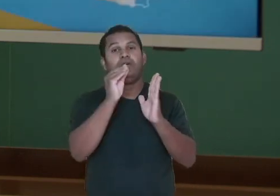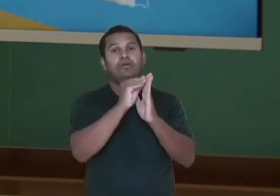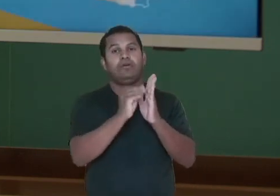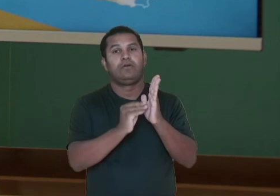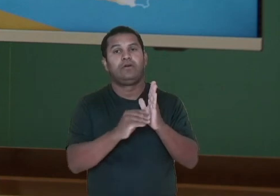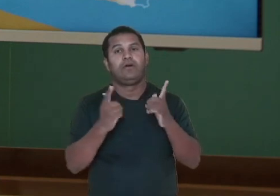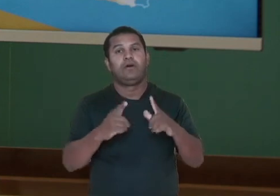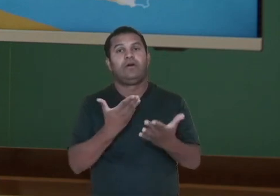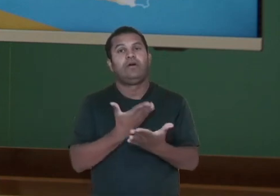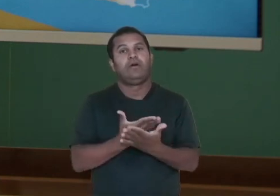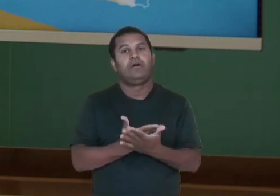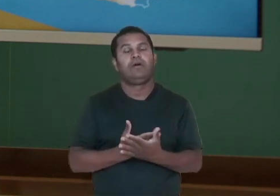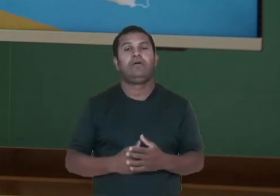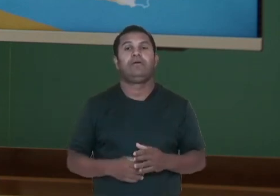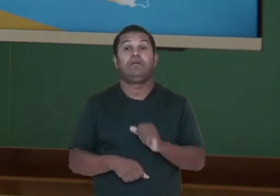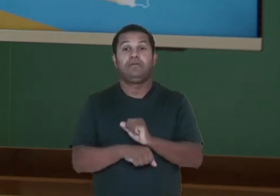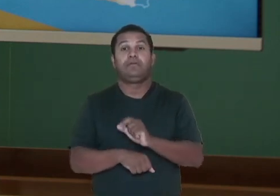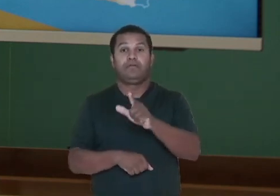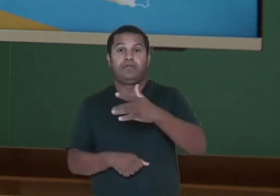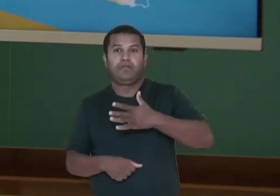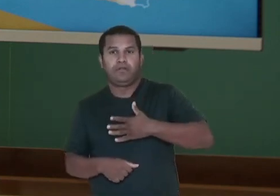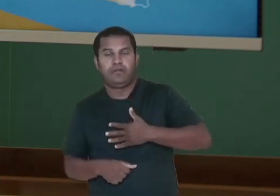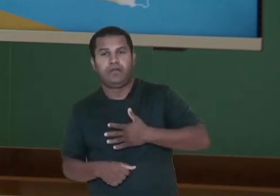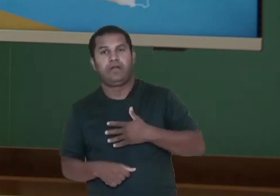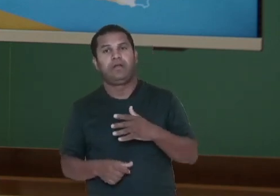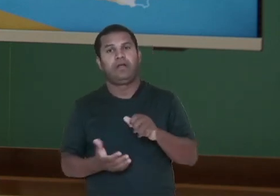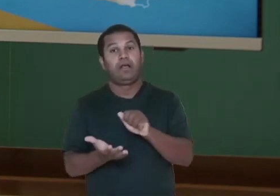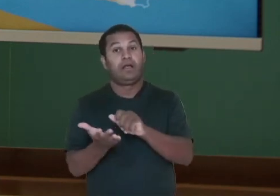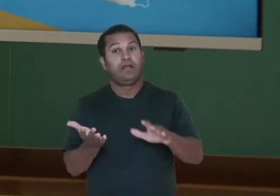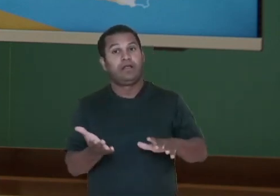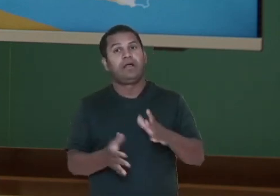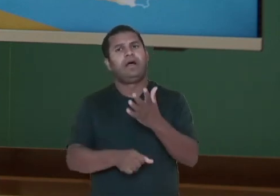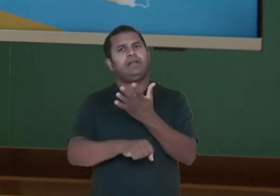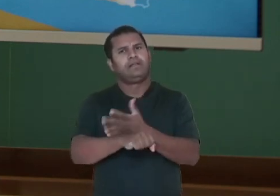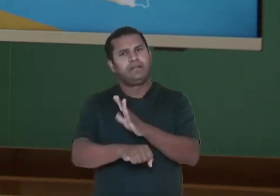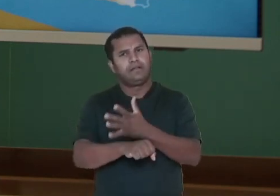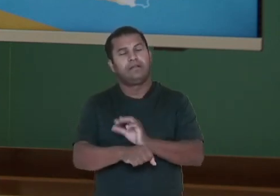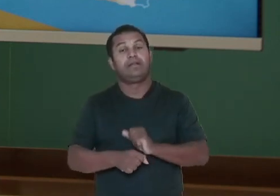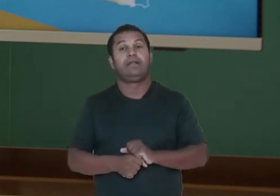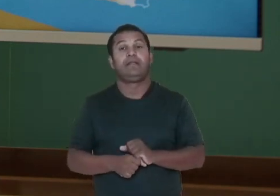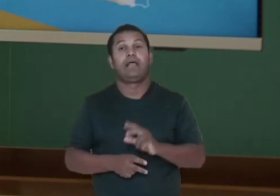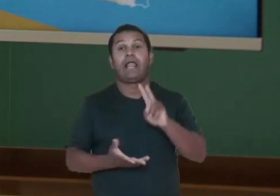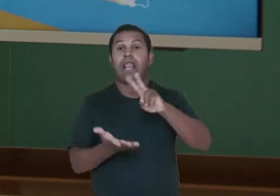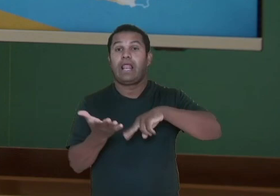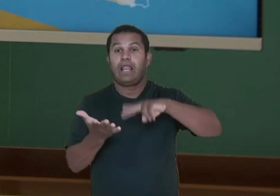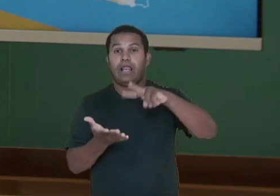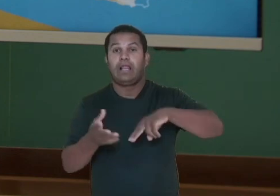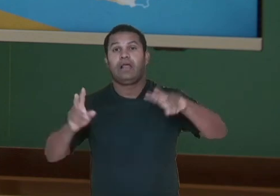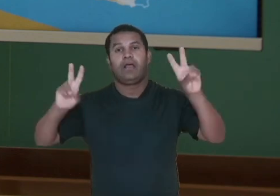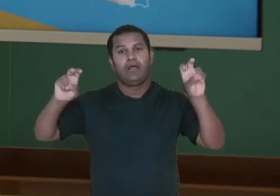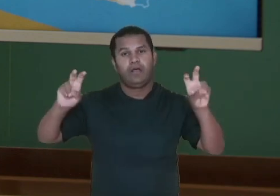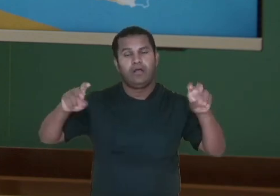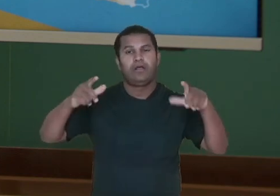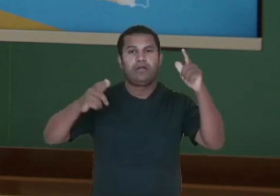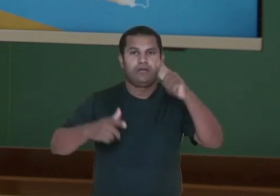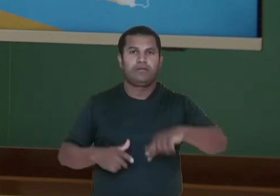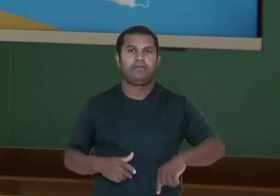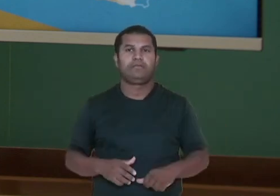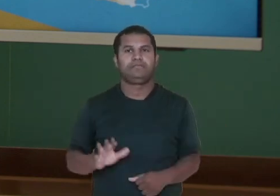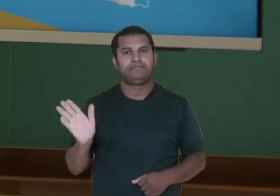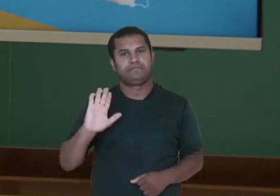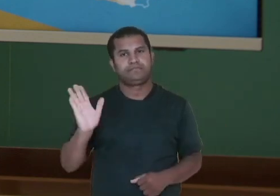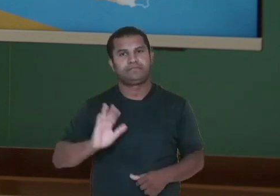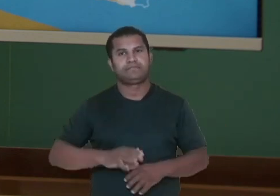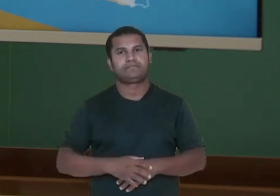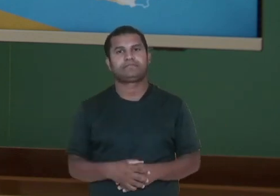espero que vocês tenham gostado dessa aula, refaça o exercício, leia um pouquinho mais sobre essa quantidade de movimento e até mais!